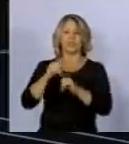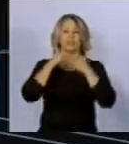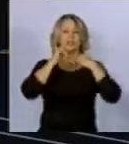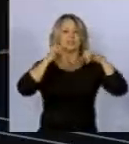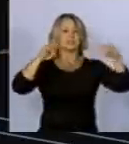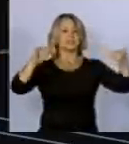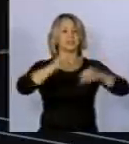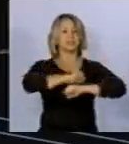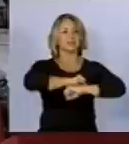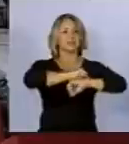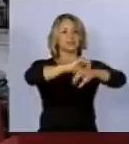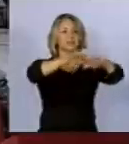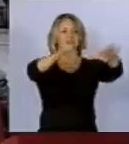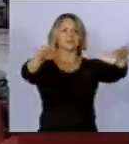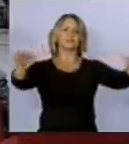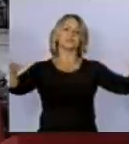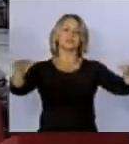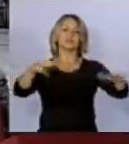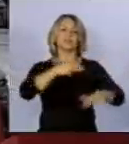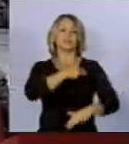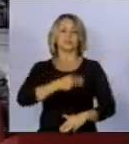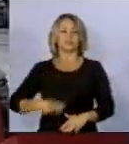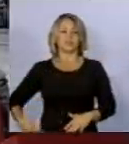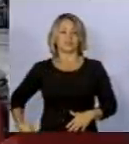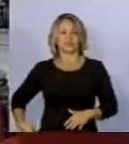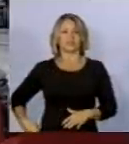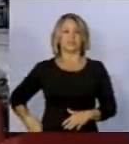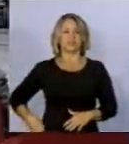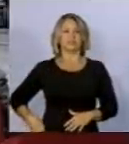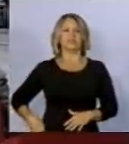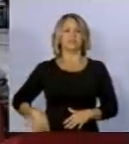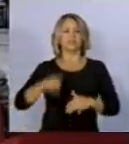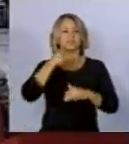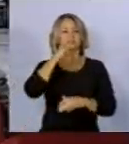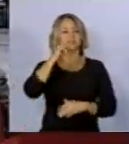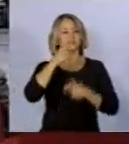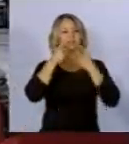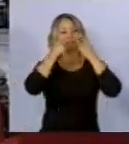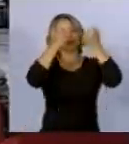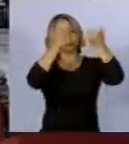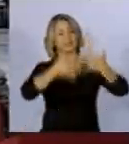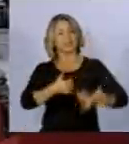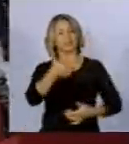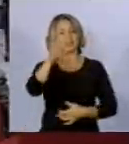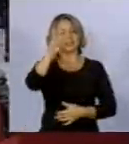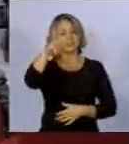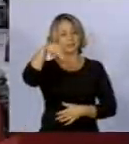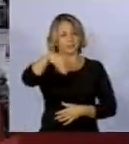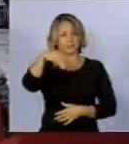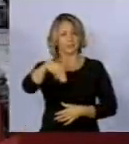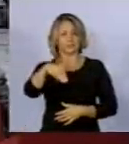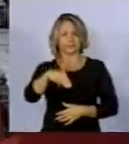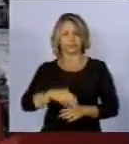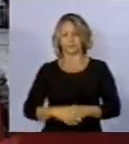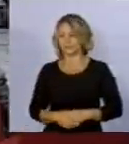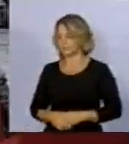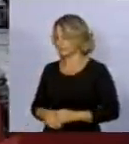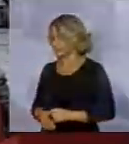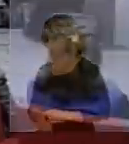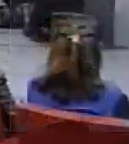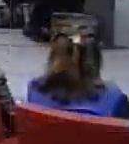e distribuição do Ministério de Minas e Energia, também para falar por 15 minutos.